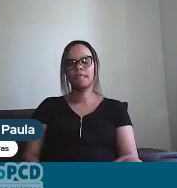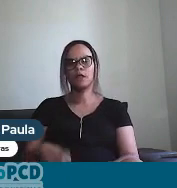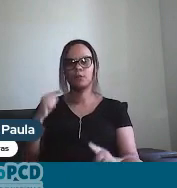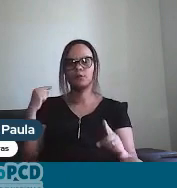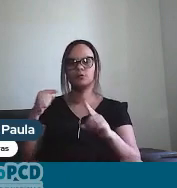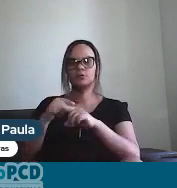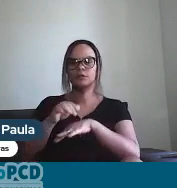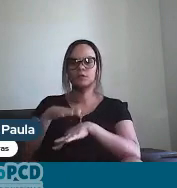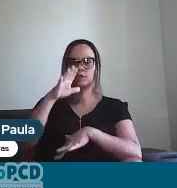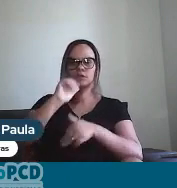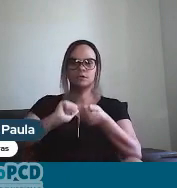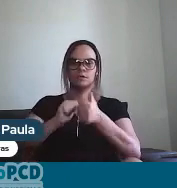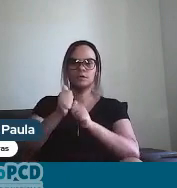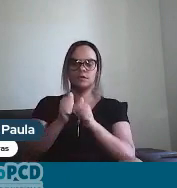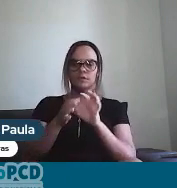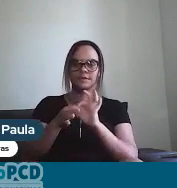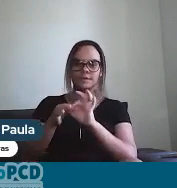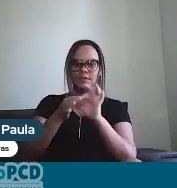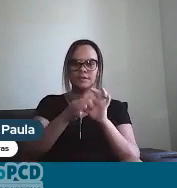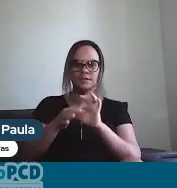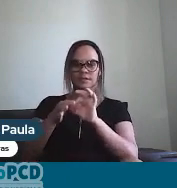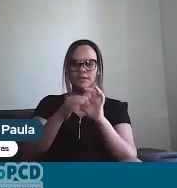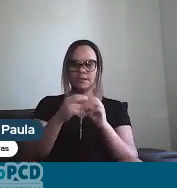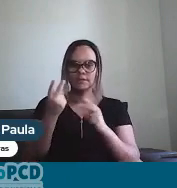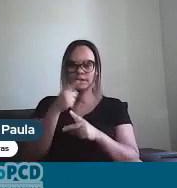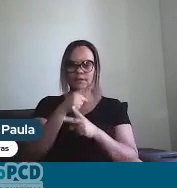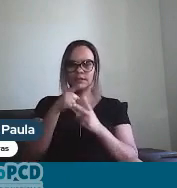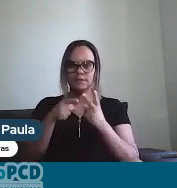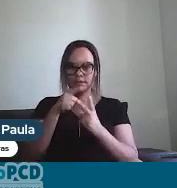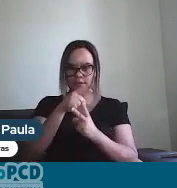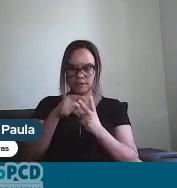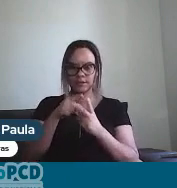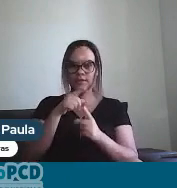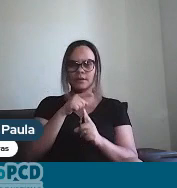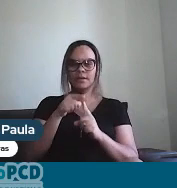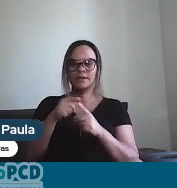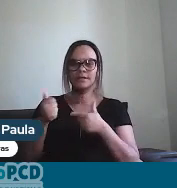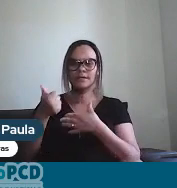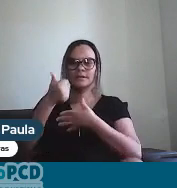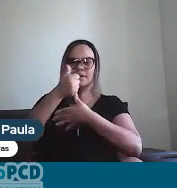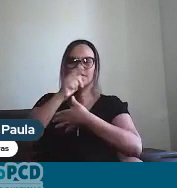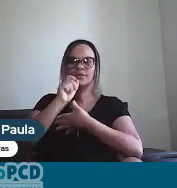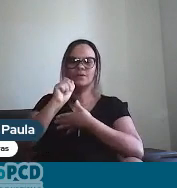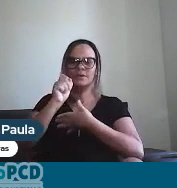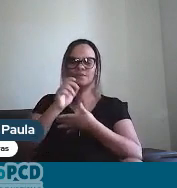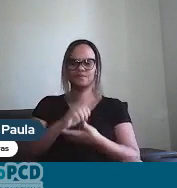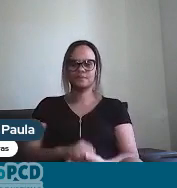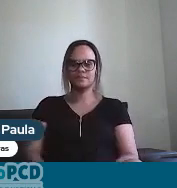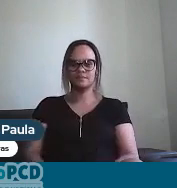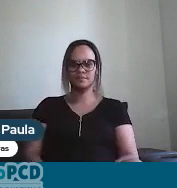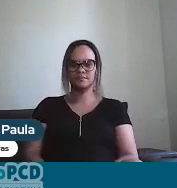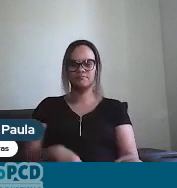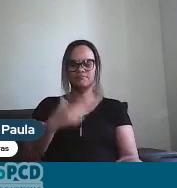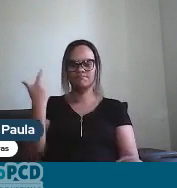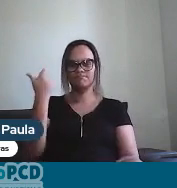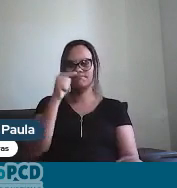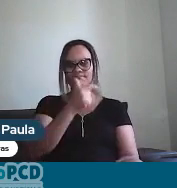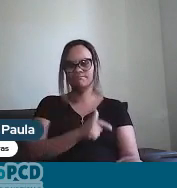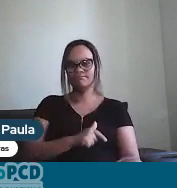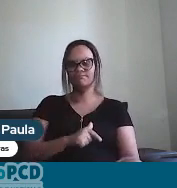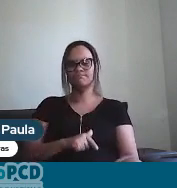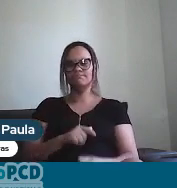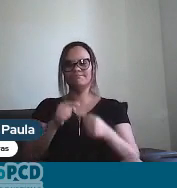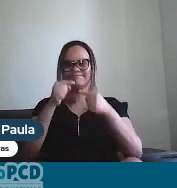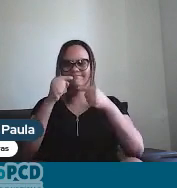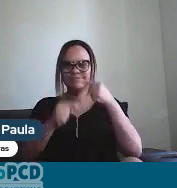maior dessa avaliação unificada, na verdade são dois, né? Mas o principal é o quê? É que não exista mais essa